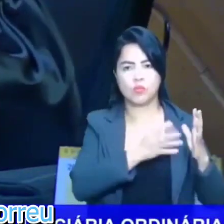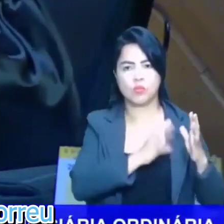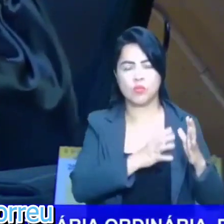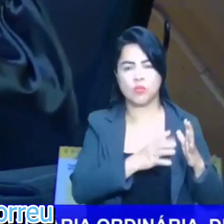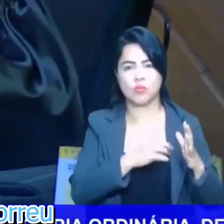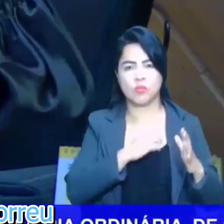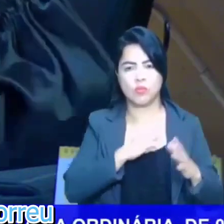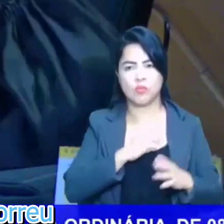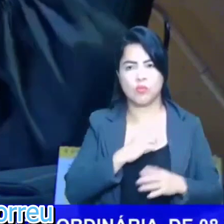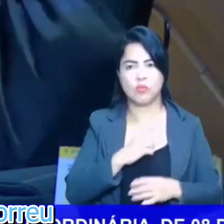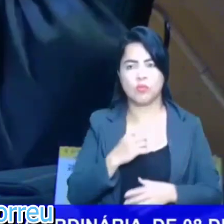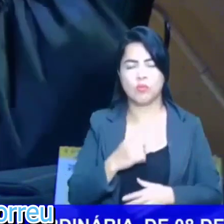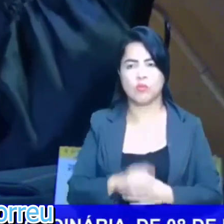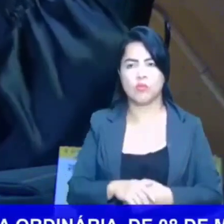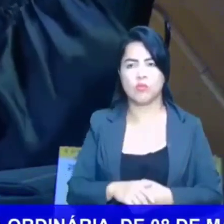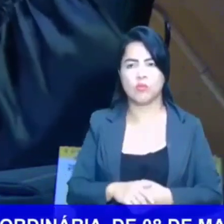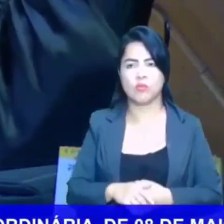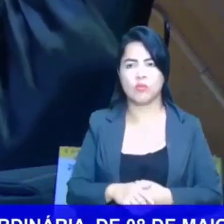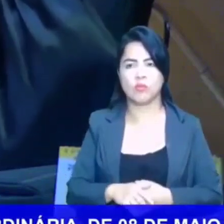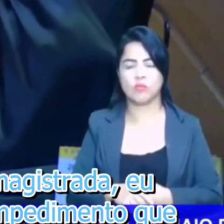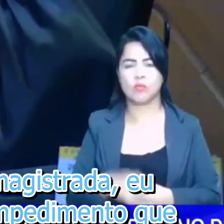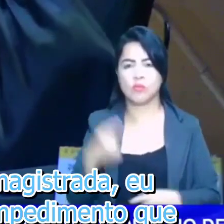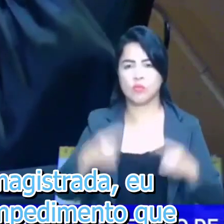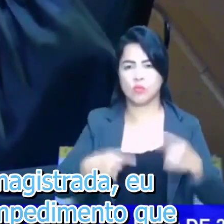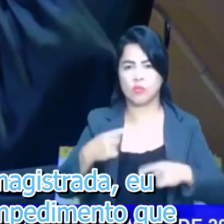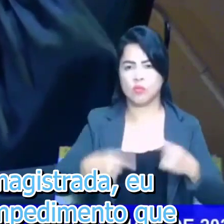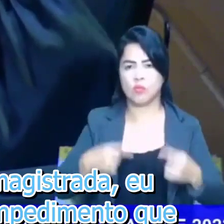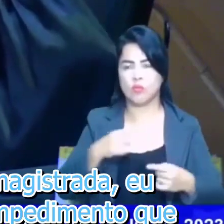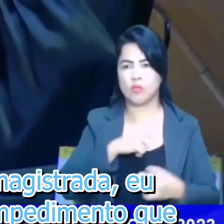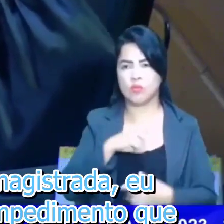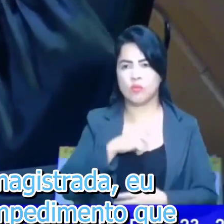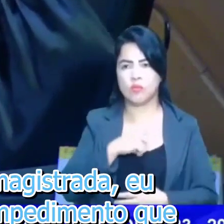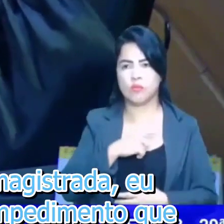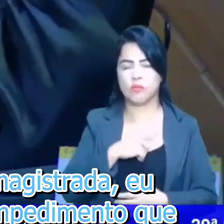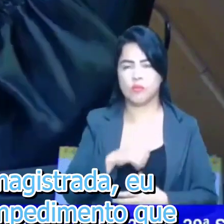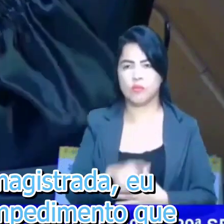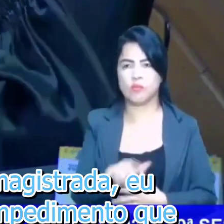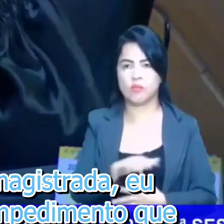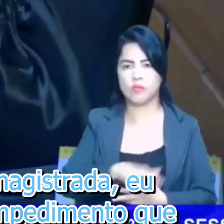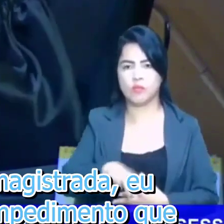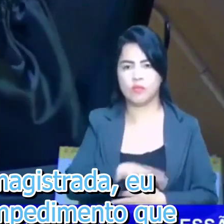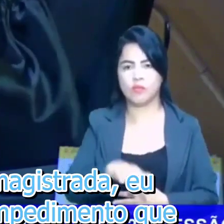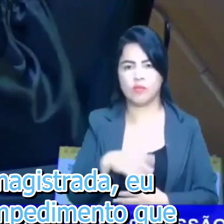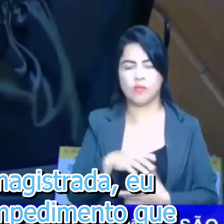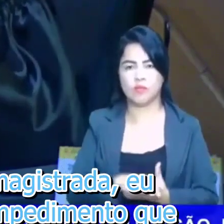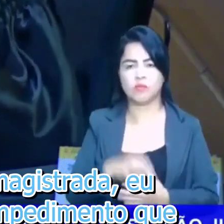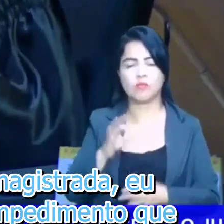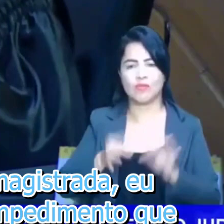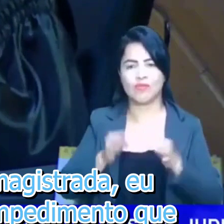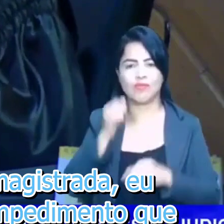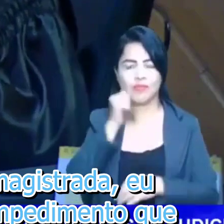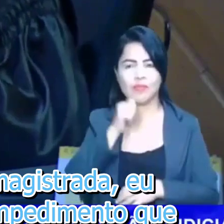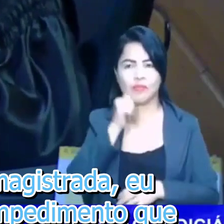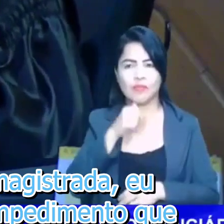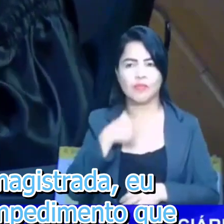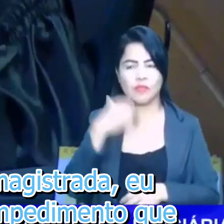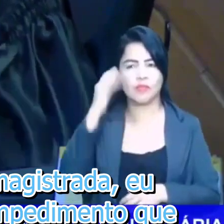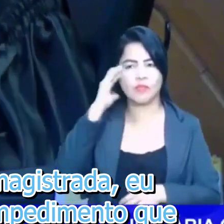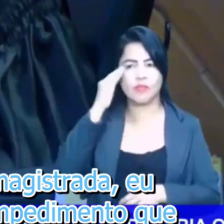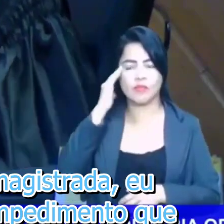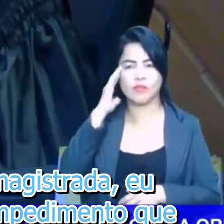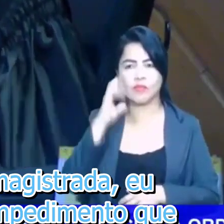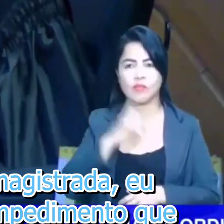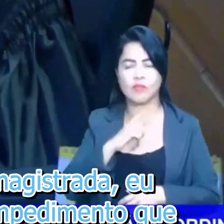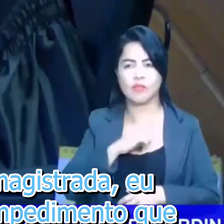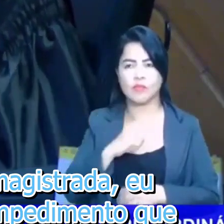portanto, concorreu numa jurisdição que é abarcada pela atuação da eminente magistrada, eu entendo que é o